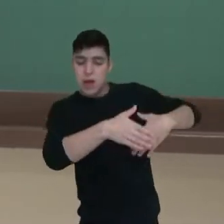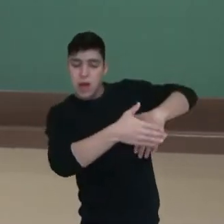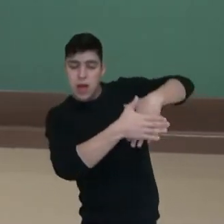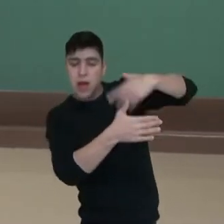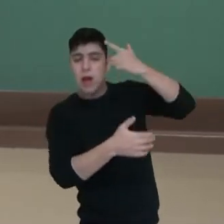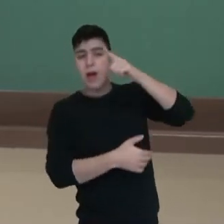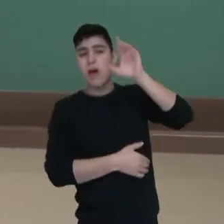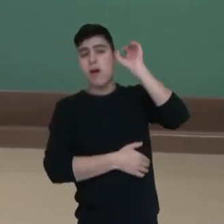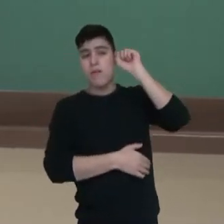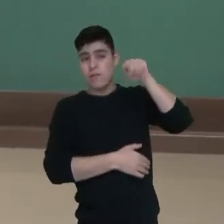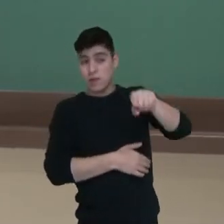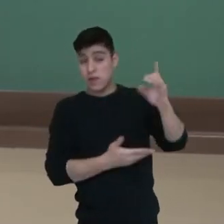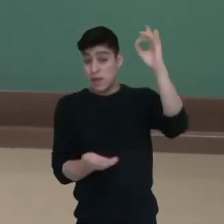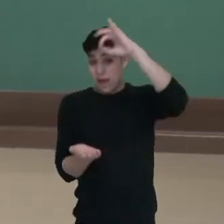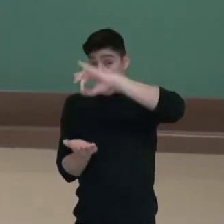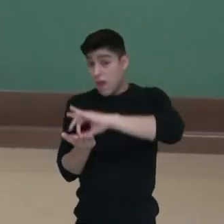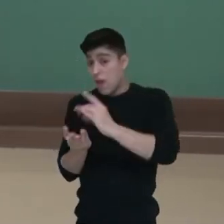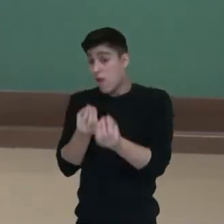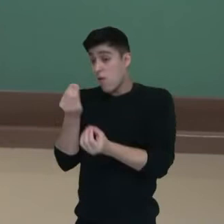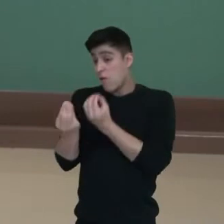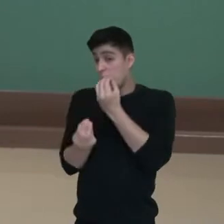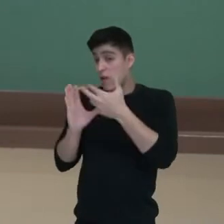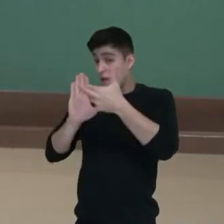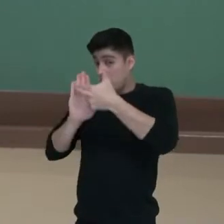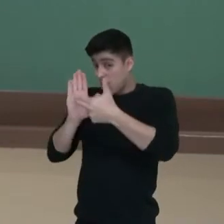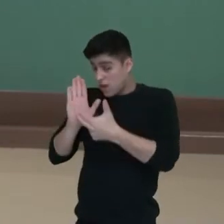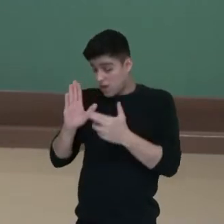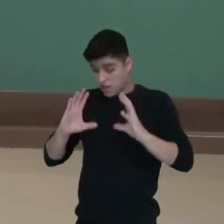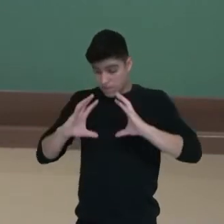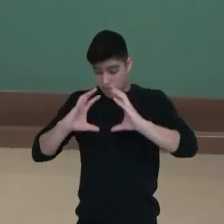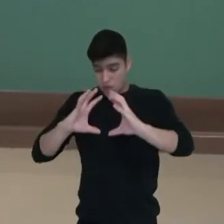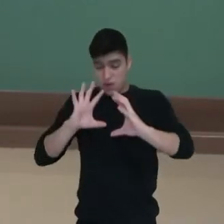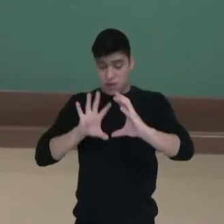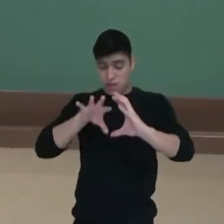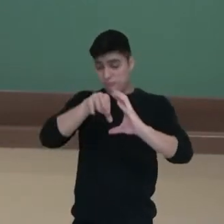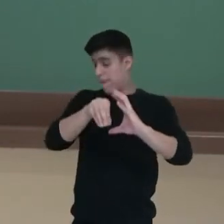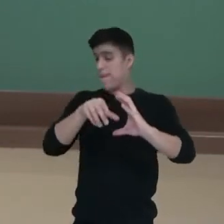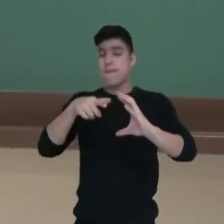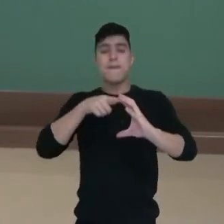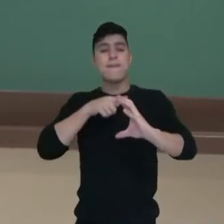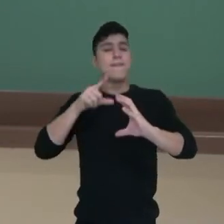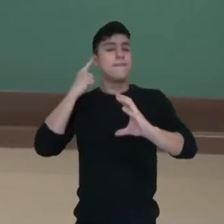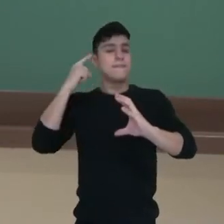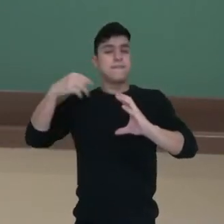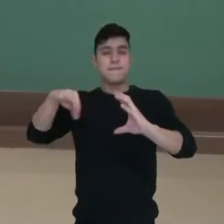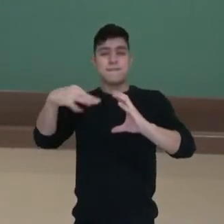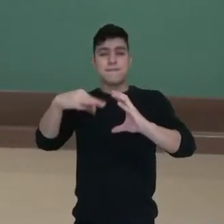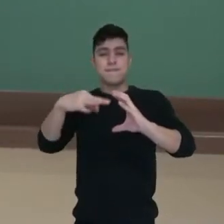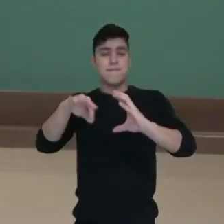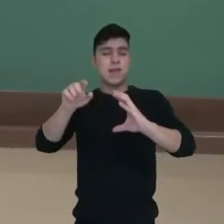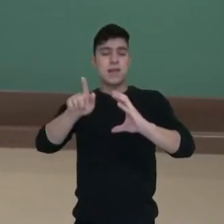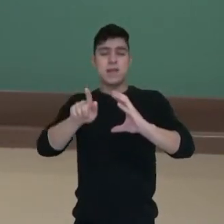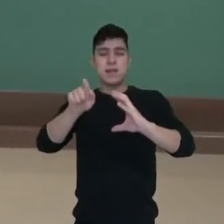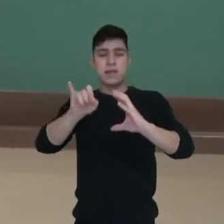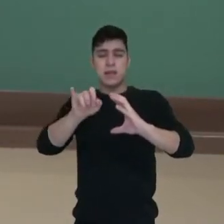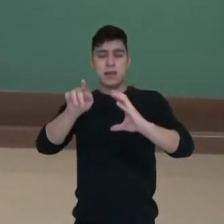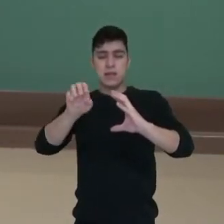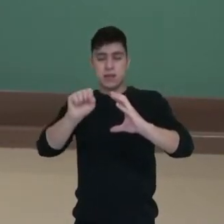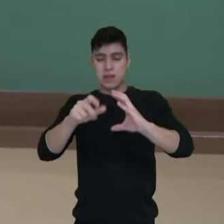na regra oficial, esta bola, dentro dela, ela tem guizos. O que seria esses